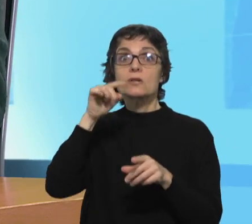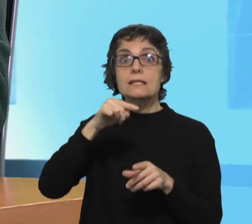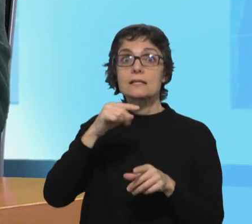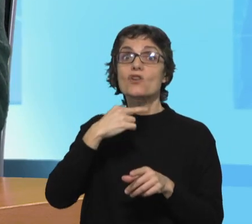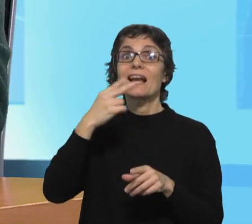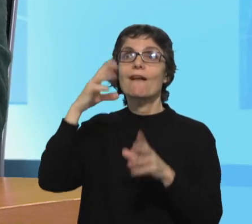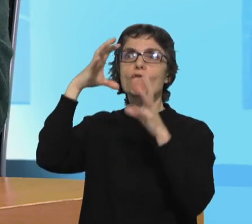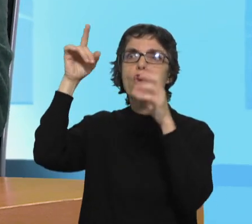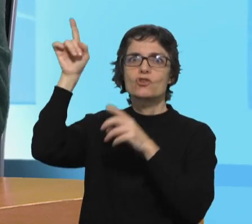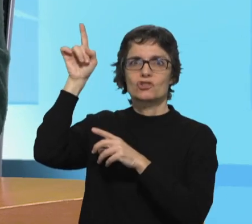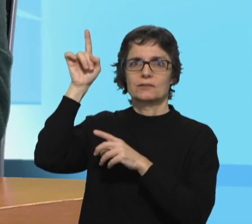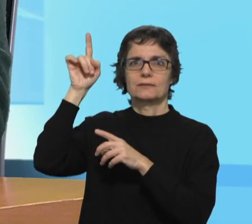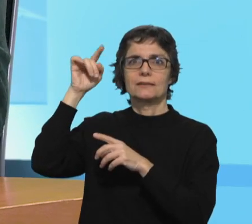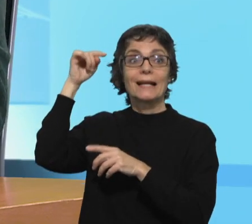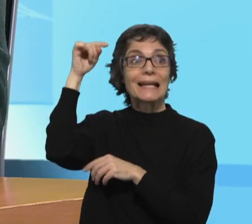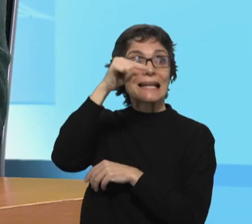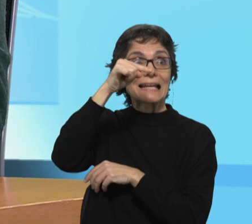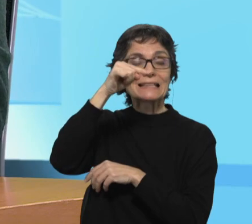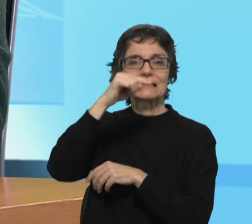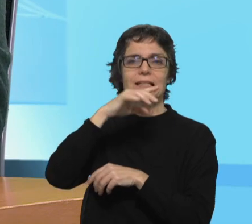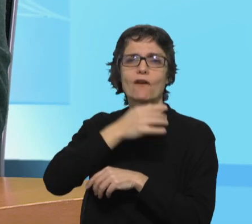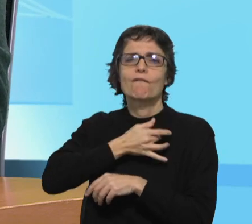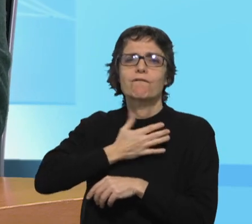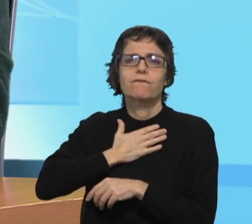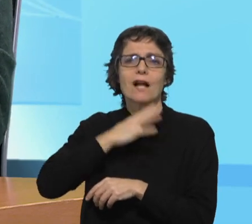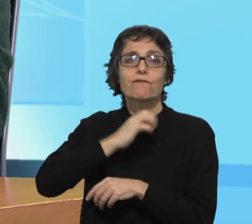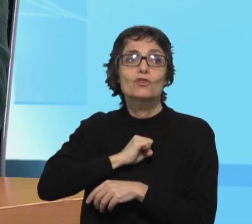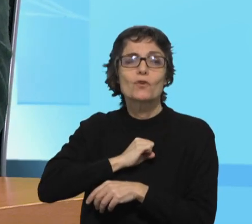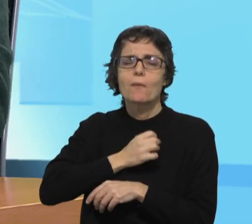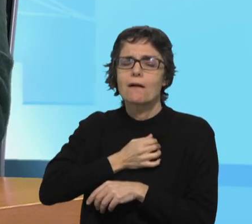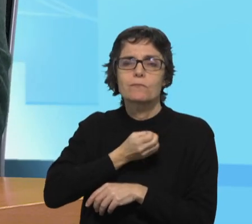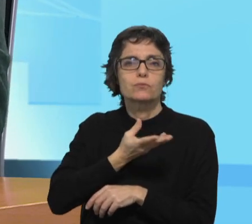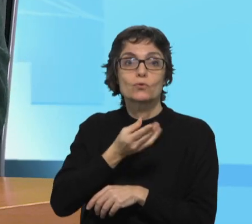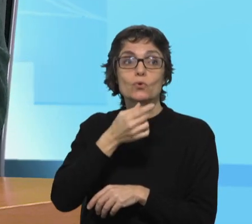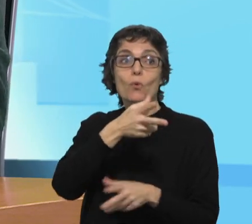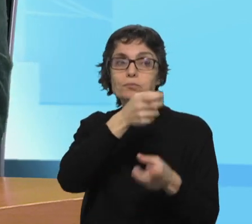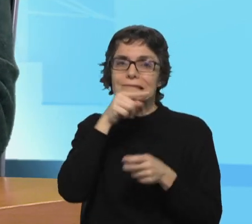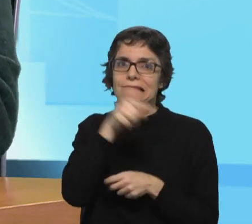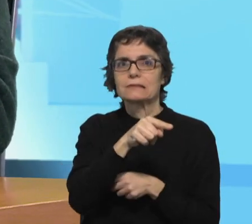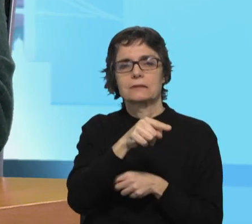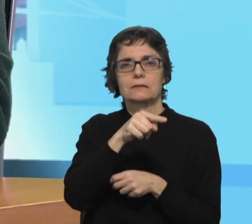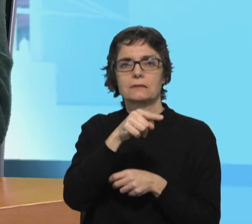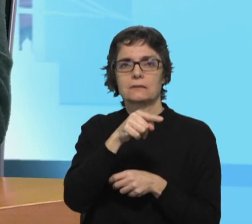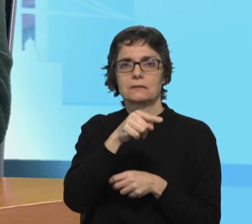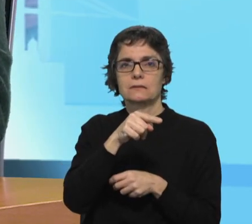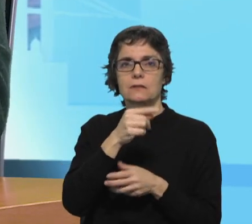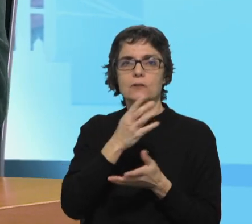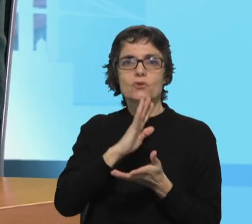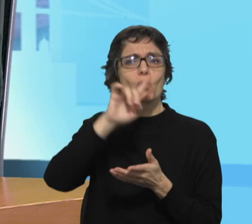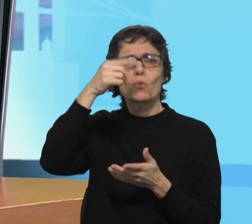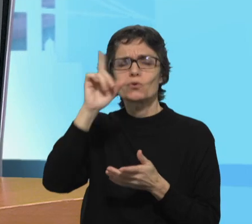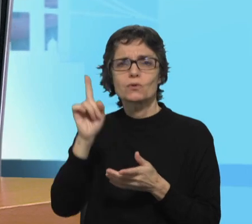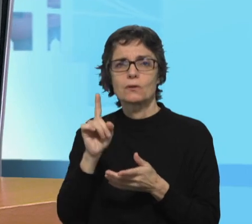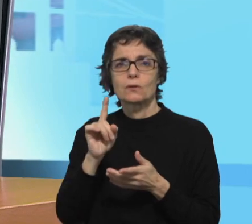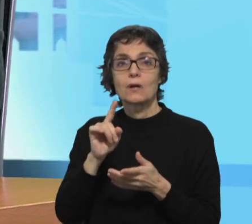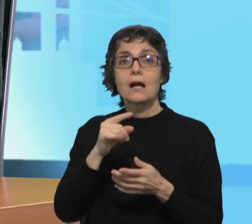muito amado, escutai-o. Não escuteis a mais ninguém, escutai só a ele. Até porque ele, diz também o texto, é